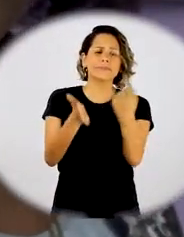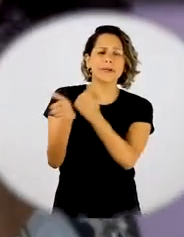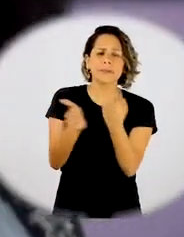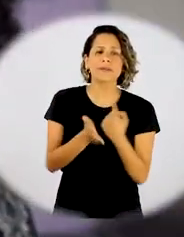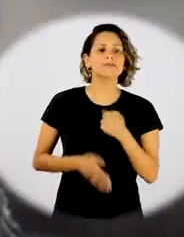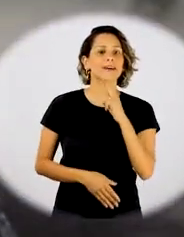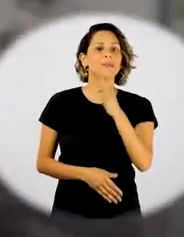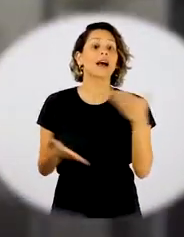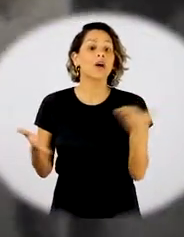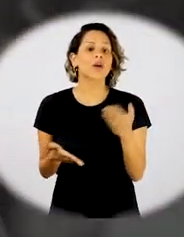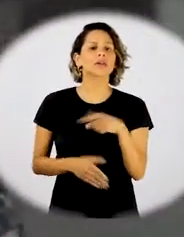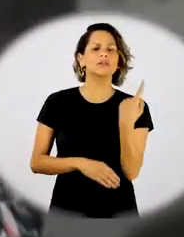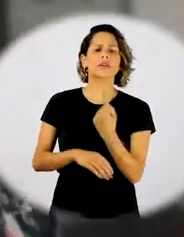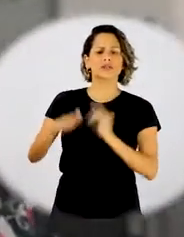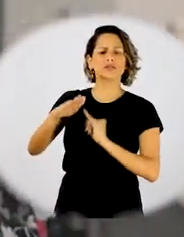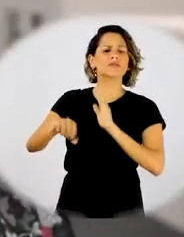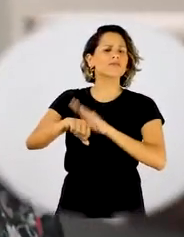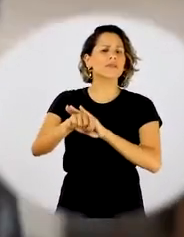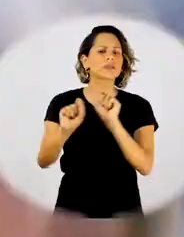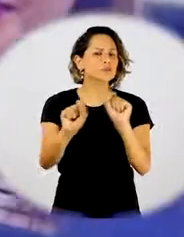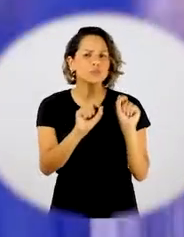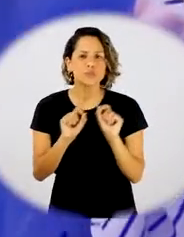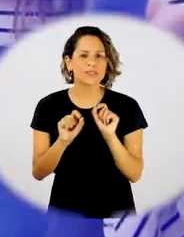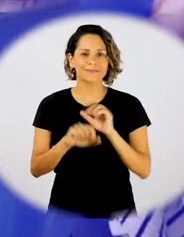me fazem: o que nós, institutos, fazemos?